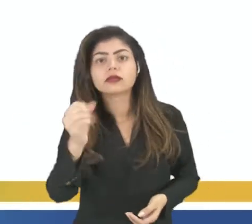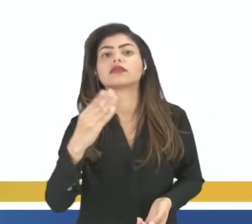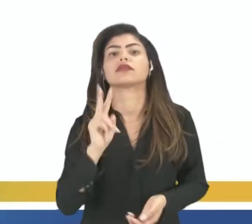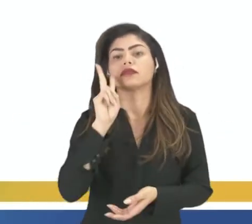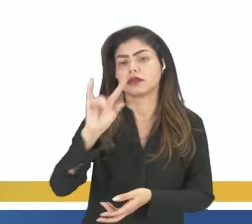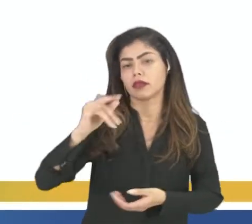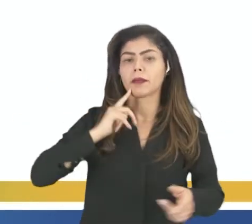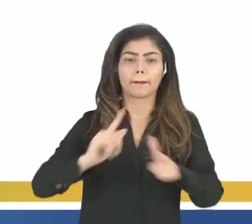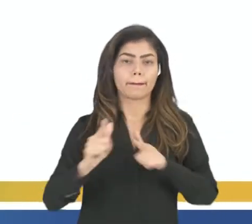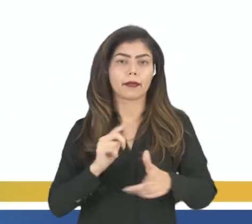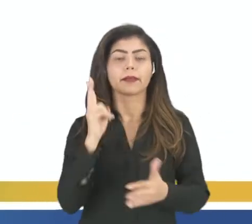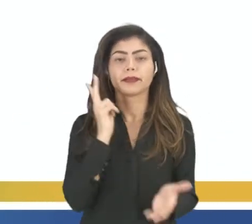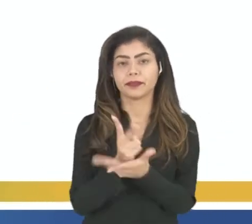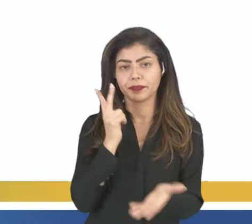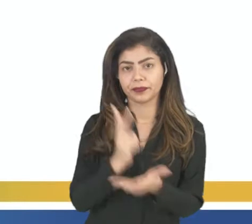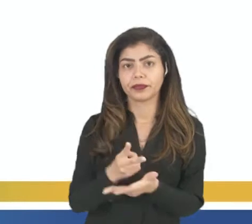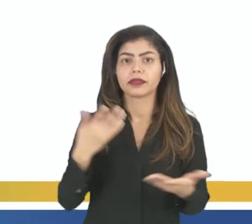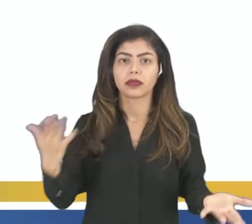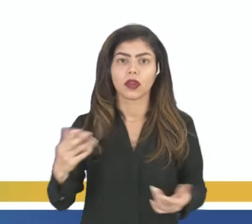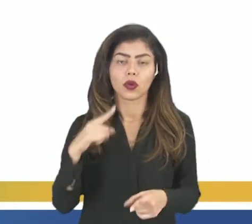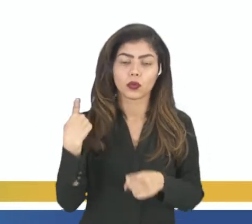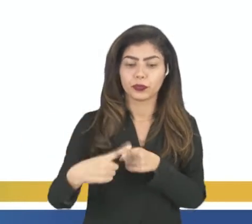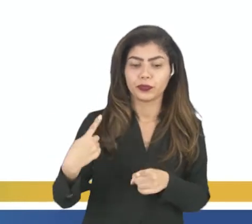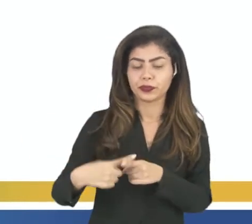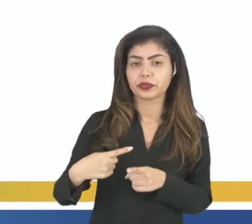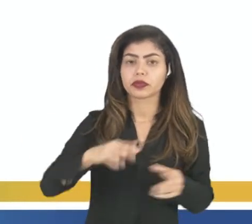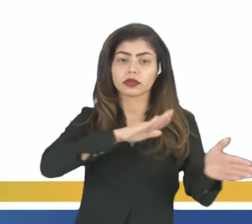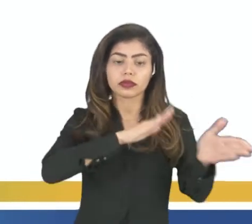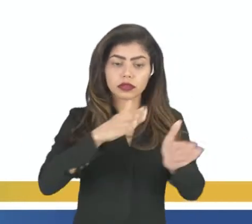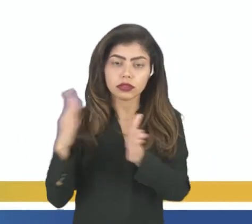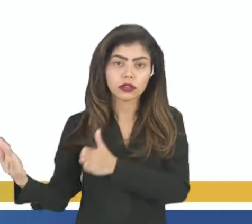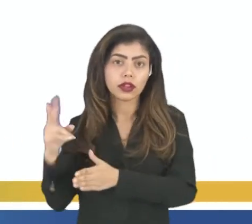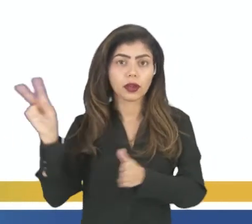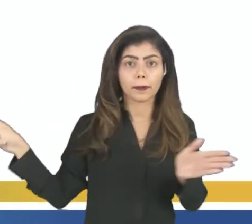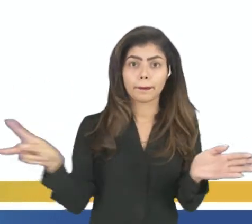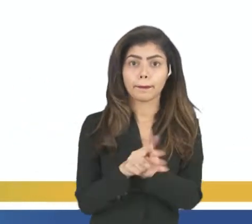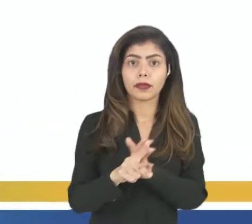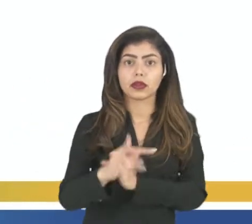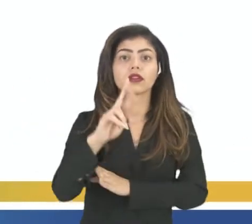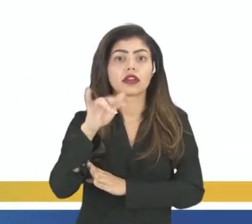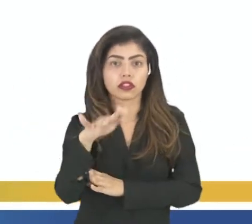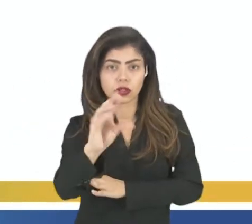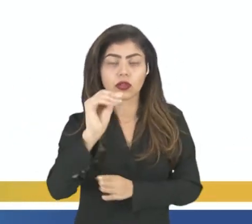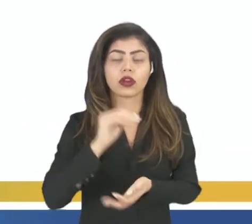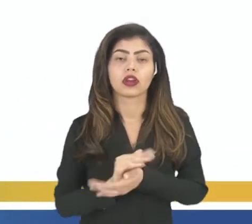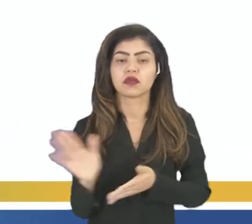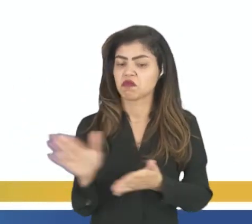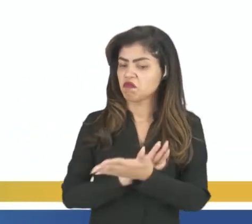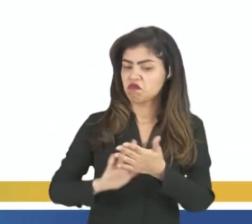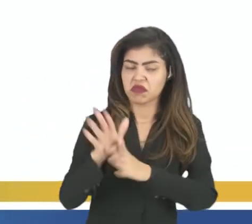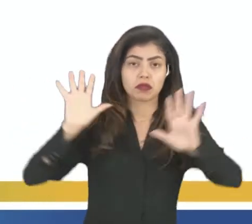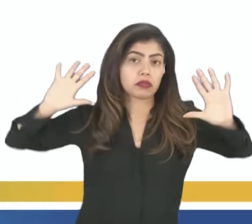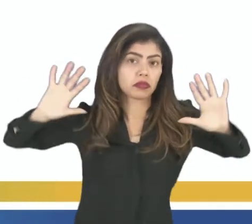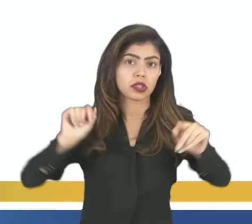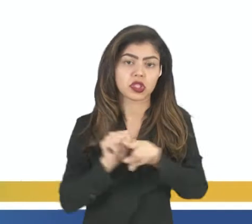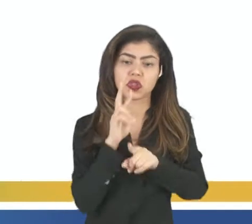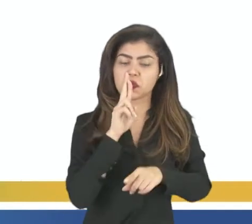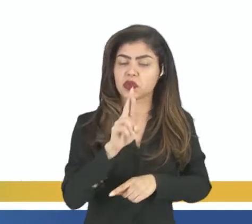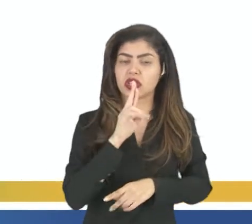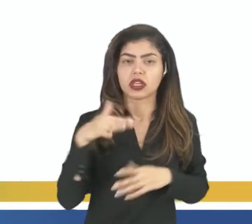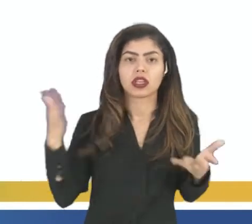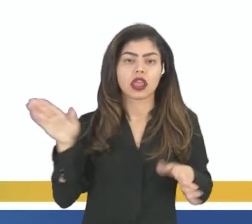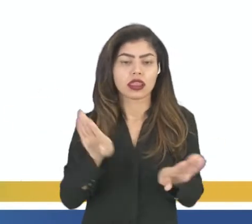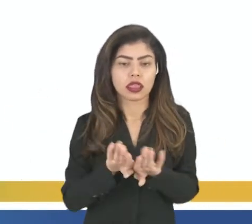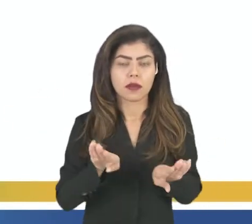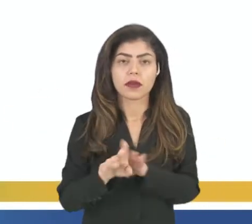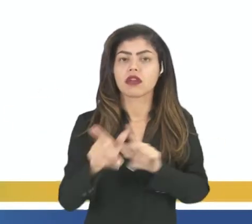mesmo trabalho nos três casos, pois o deslocamento, a trajetória em si, ela não influencia no cálculo do trabalho. O que depende do trabalho